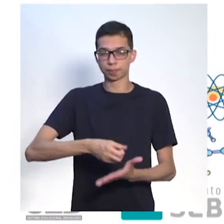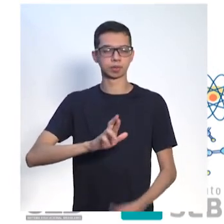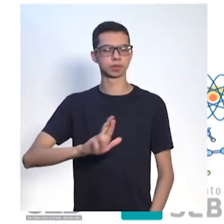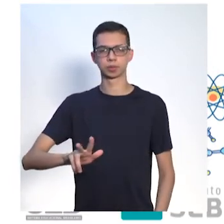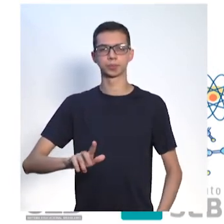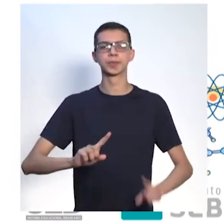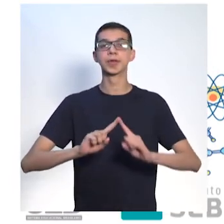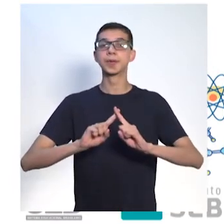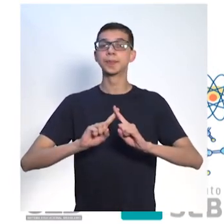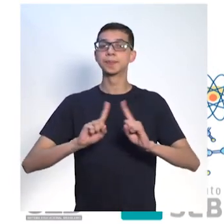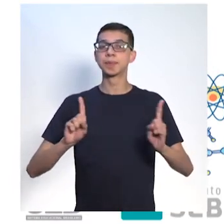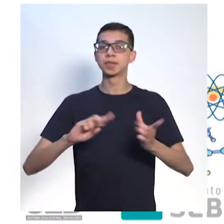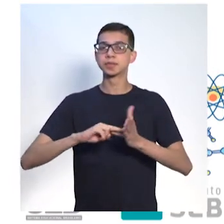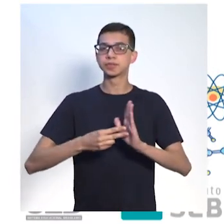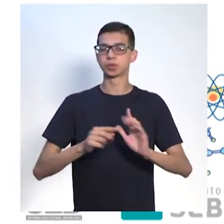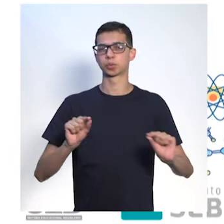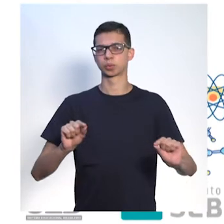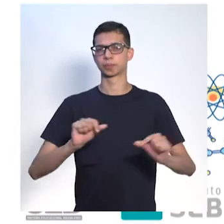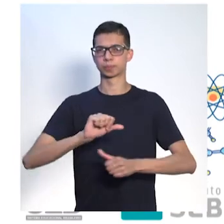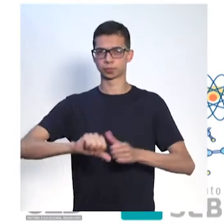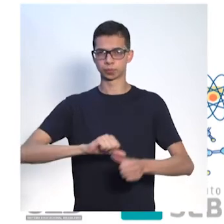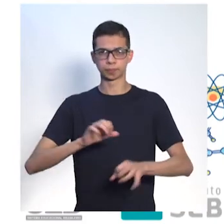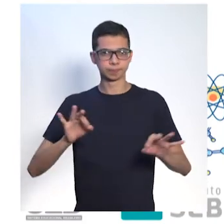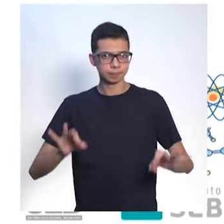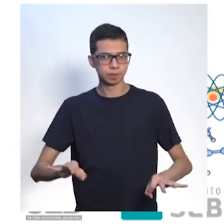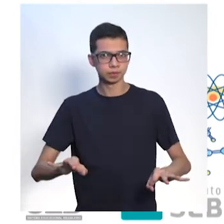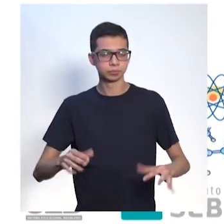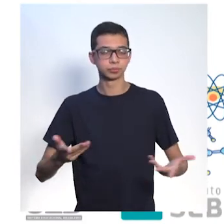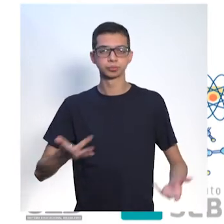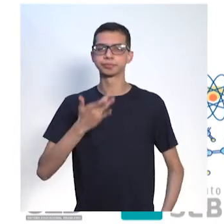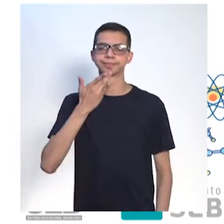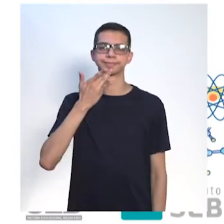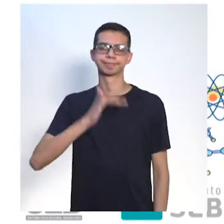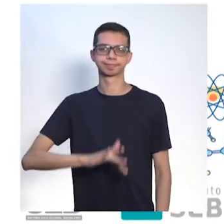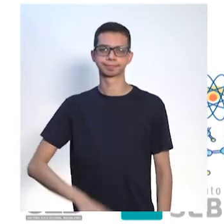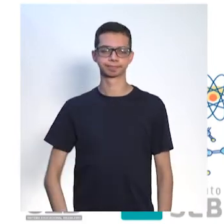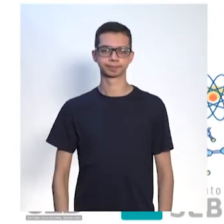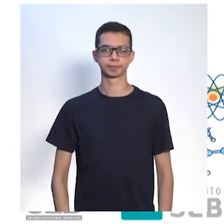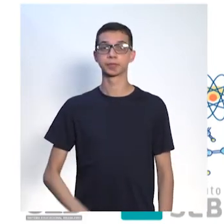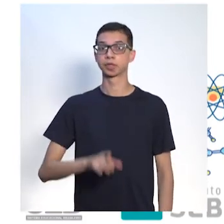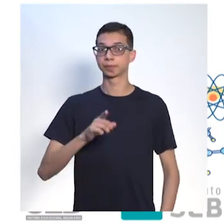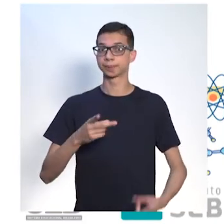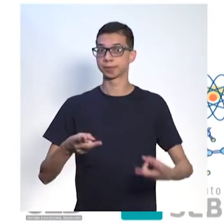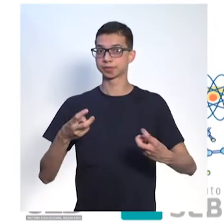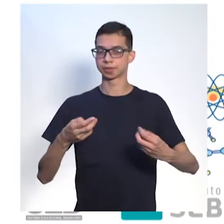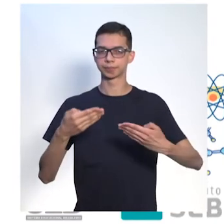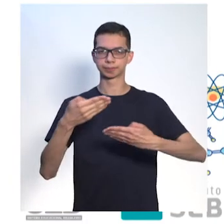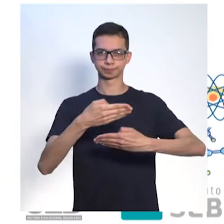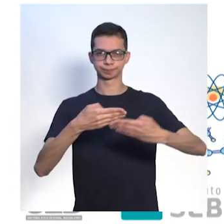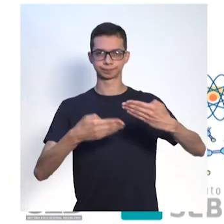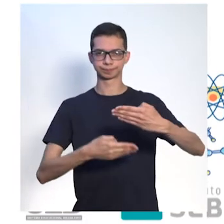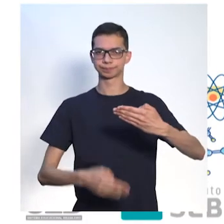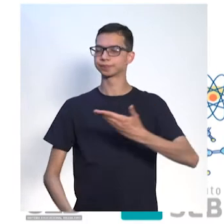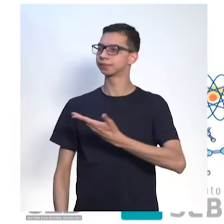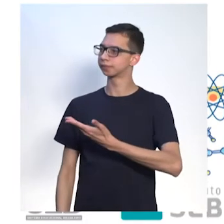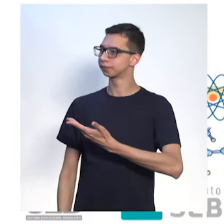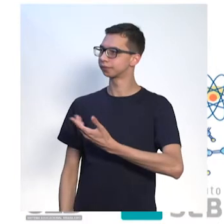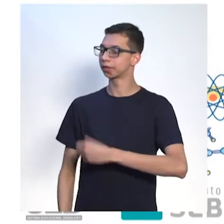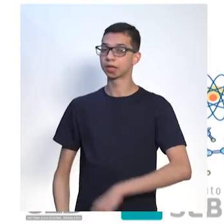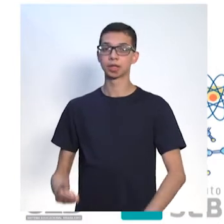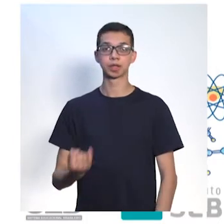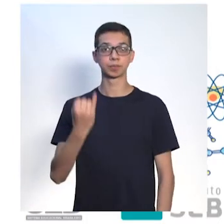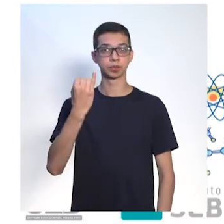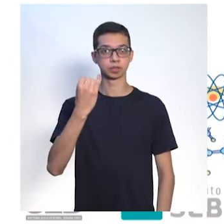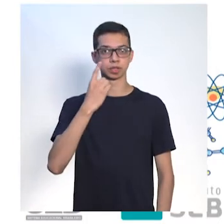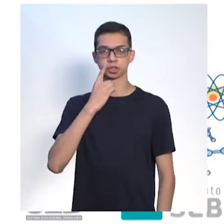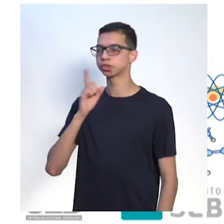isso? Realmente mudou alguma coisa? Não sabemos. Você vai ver no segundo slide uma coisa muito importante. No segundo